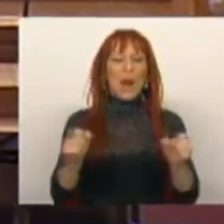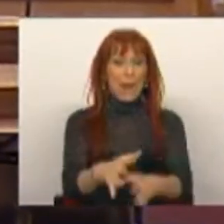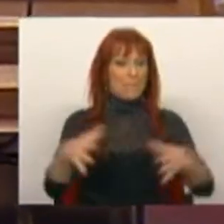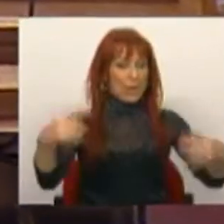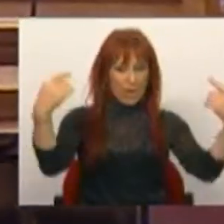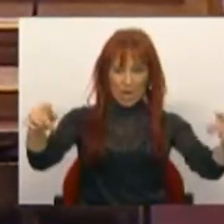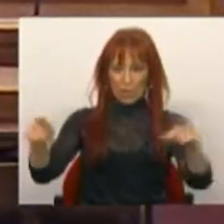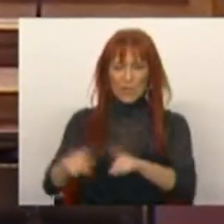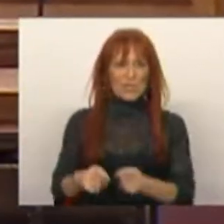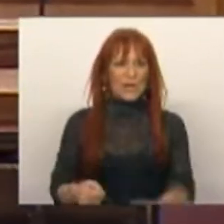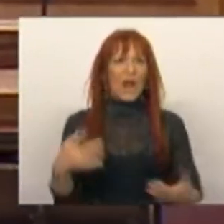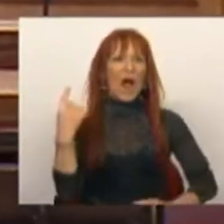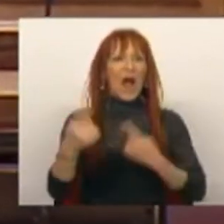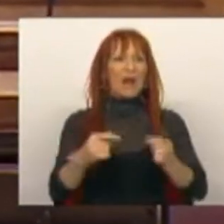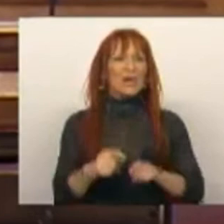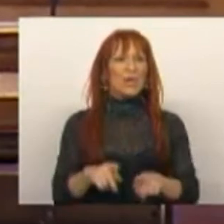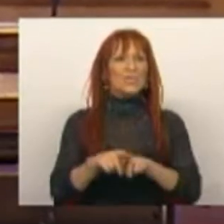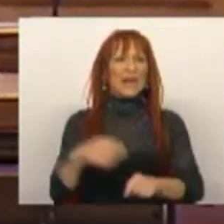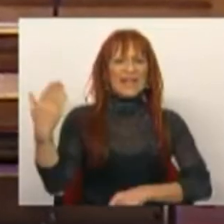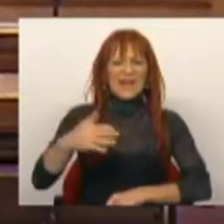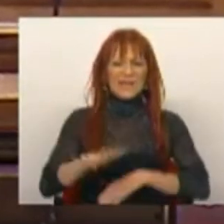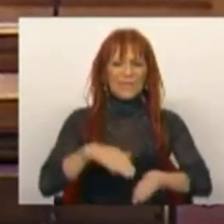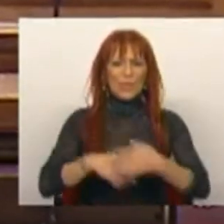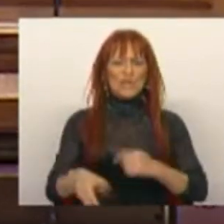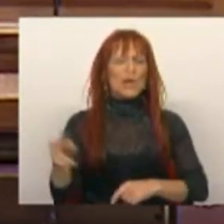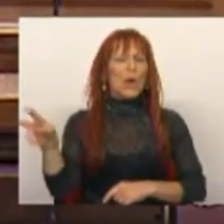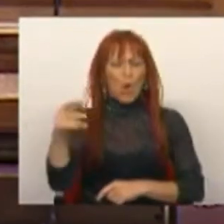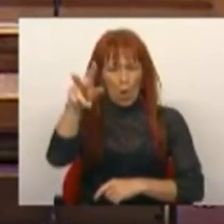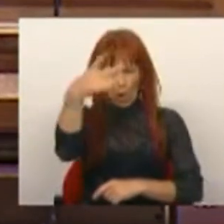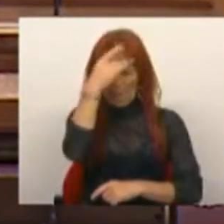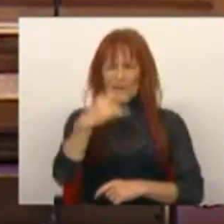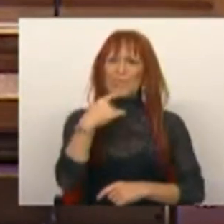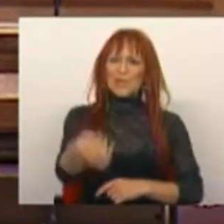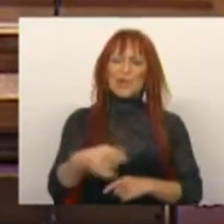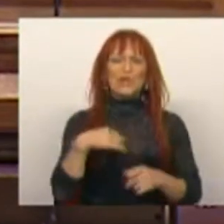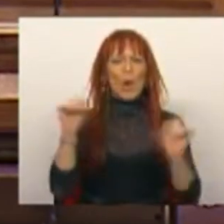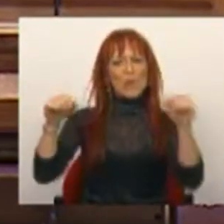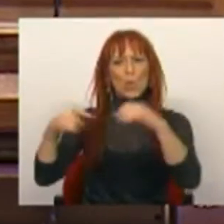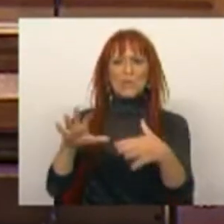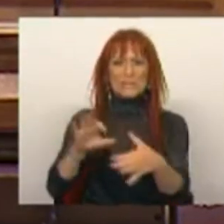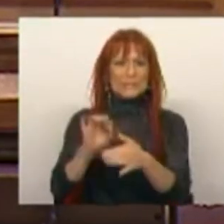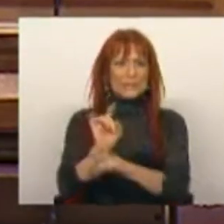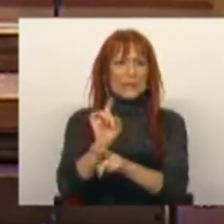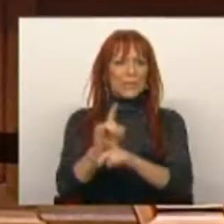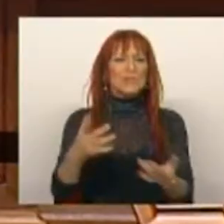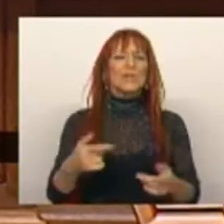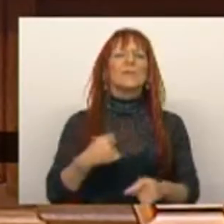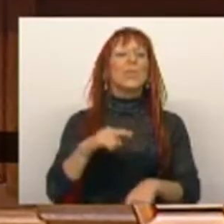maioria, havendo alguém que discorde, tem tanto direito de fazer ouvir a sua opinião como aqueles que concordam com essa maioria. Muito obrigado. Momento exato.